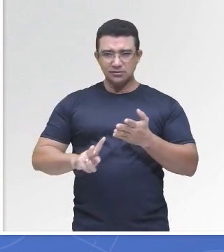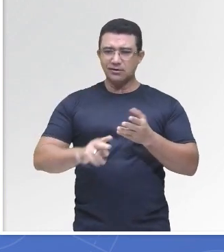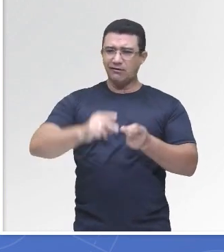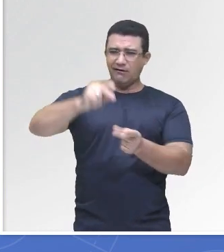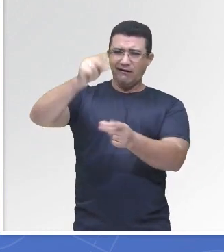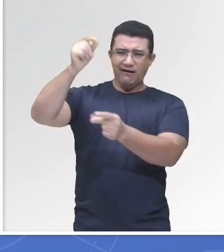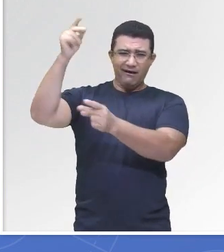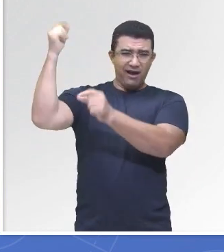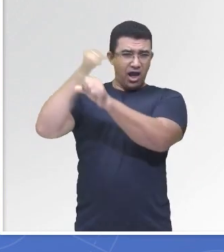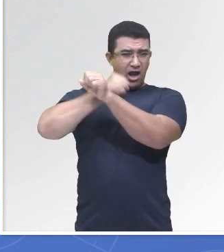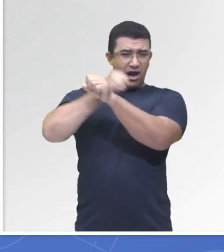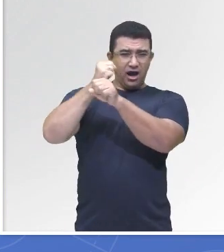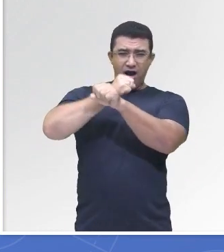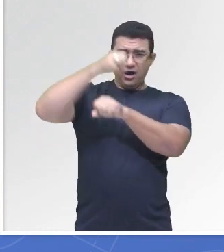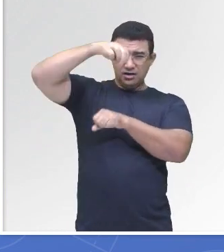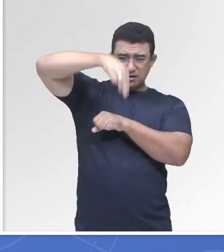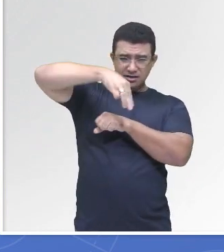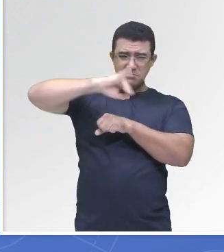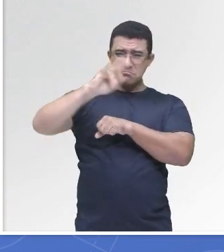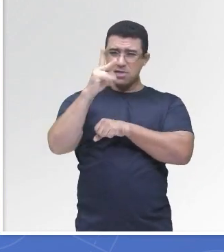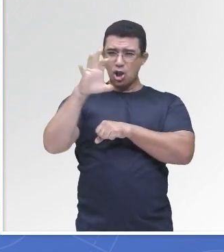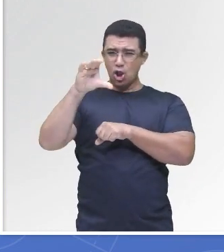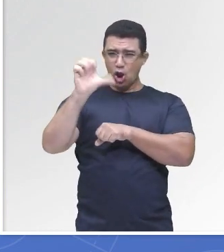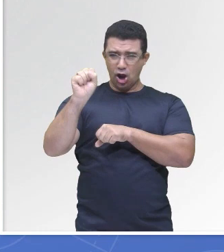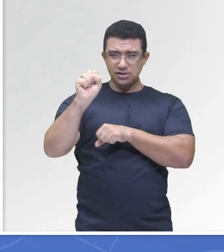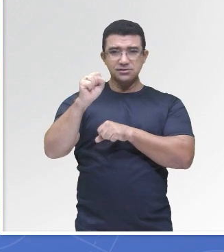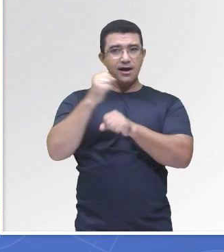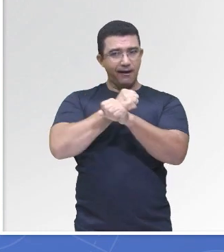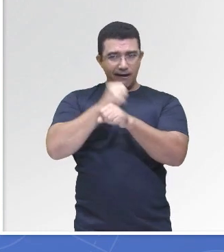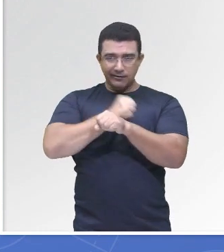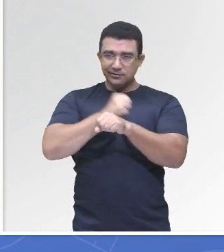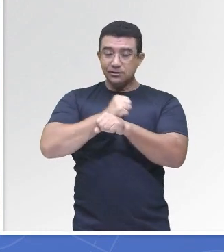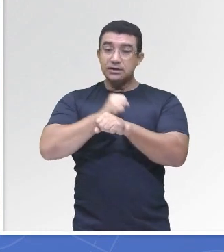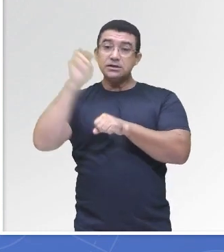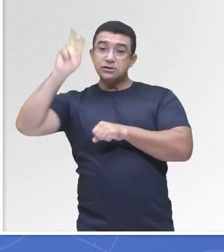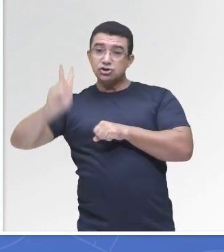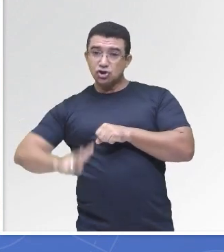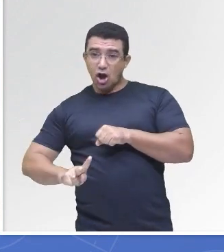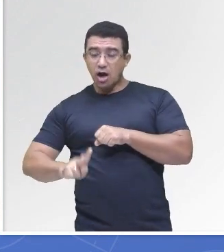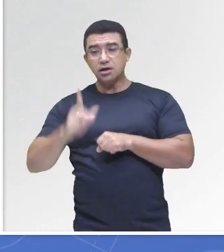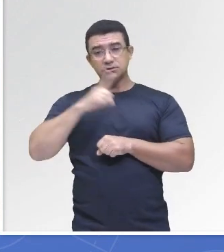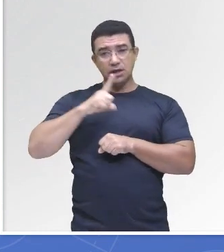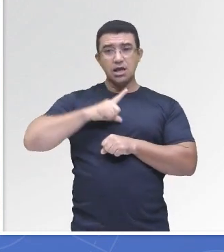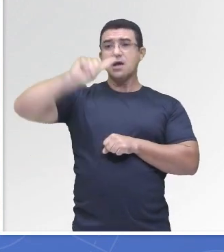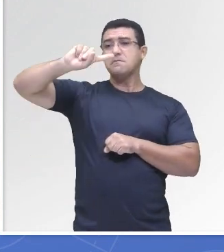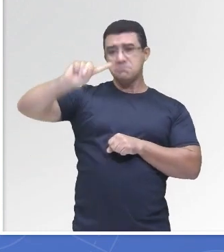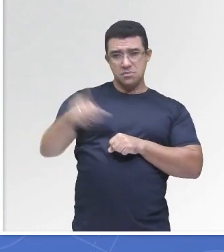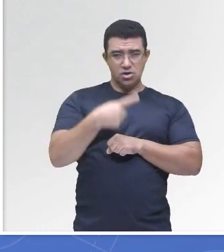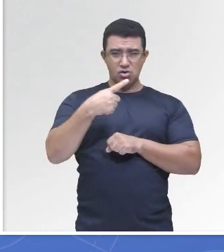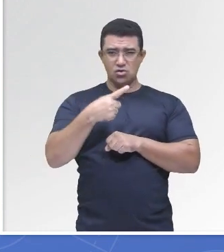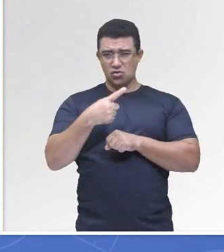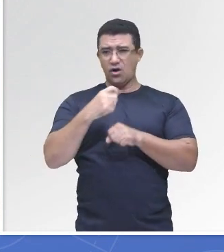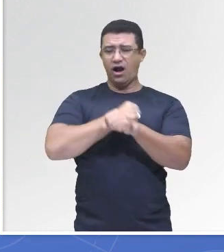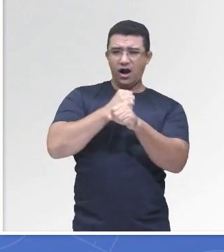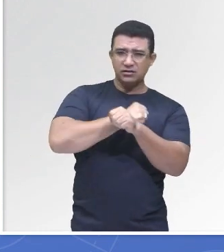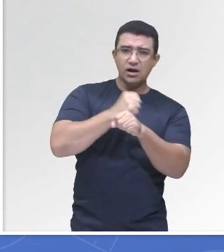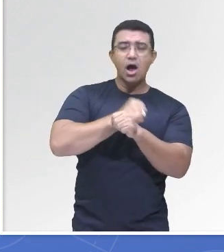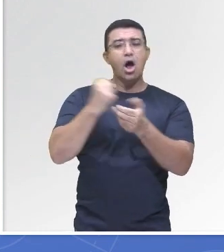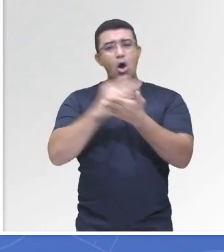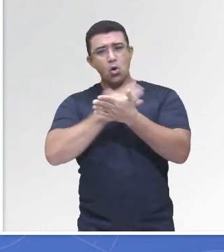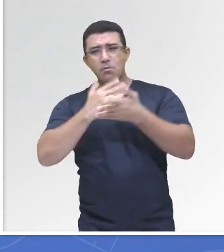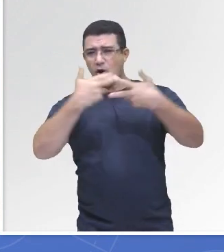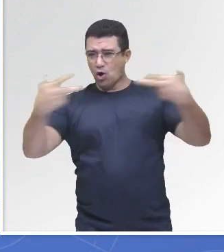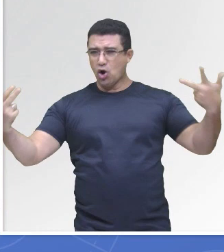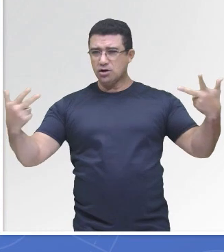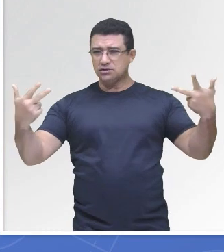anos. Enquanto o período que a gente chama de história está na casa aí dos mil. Então, a maior parte da existência